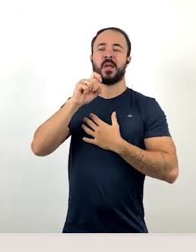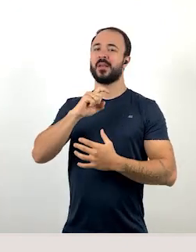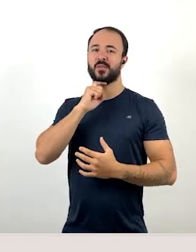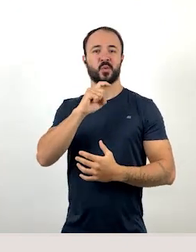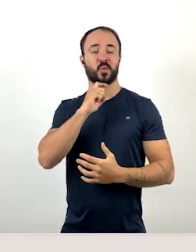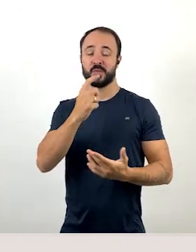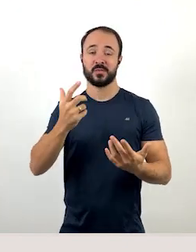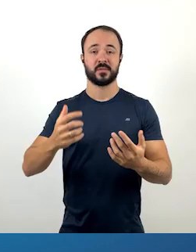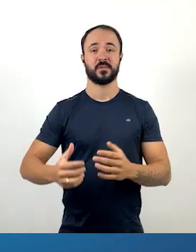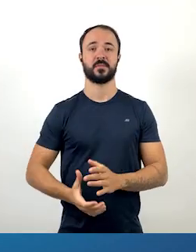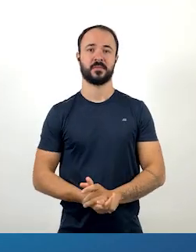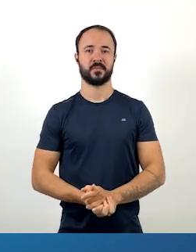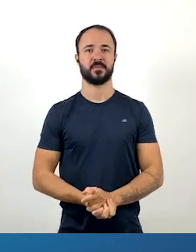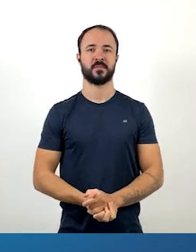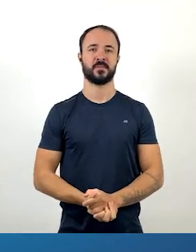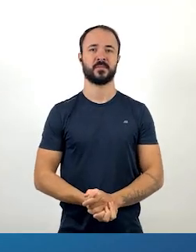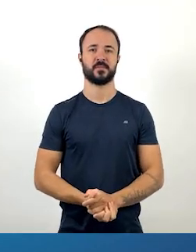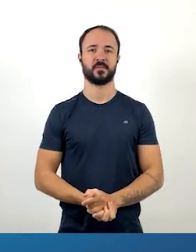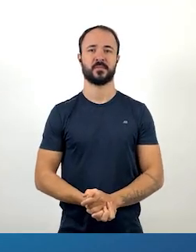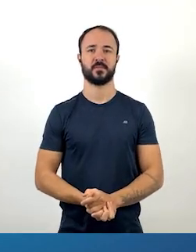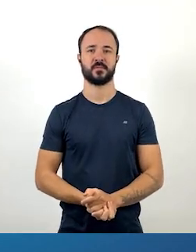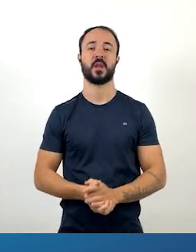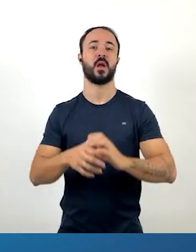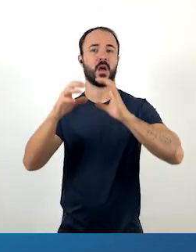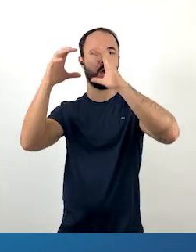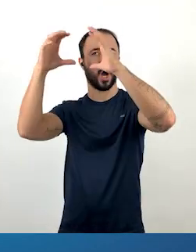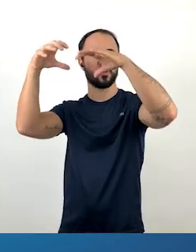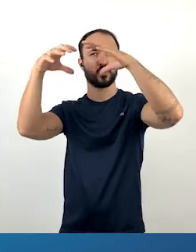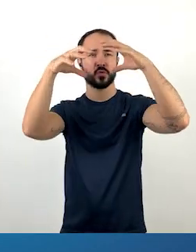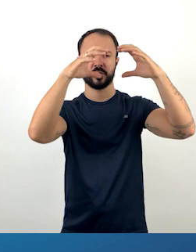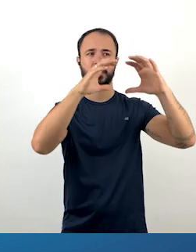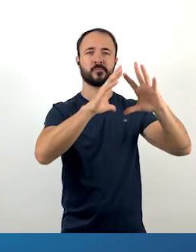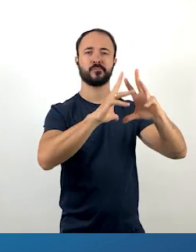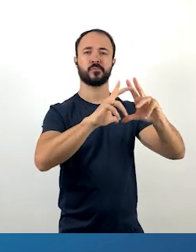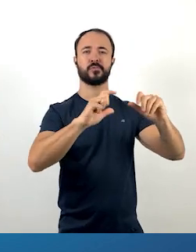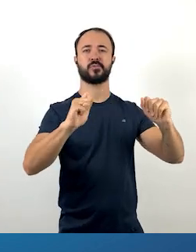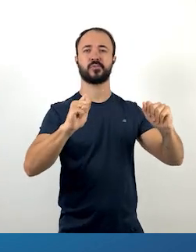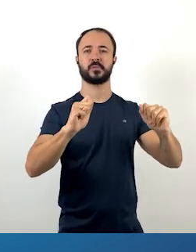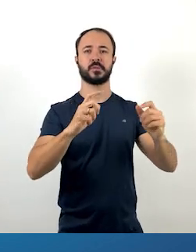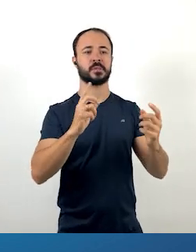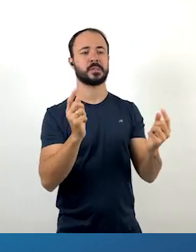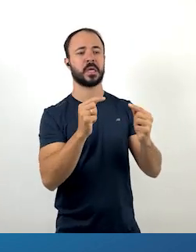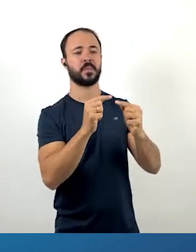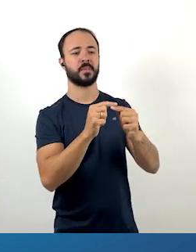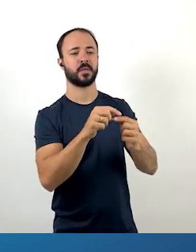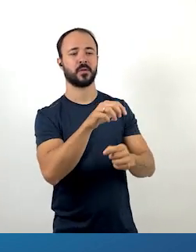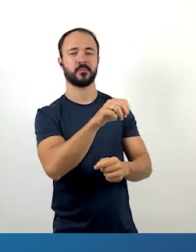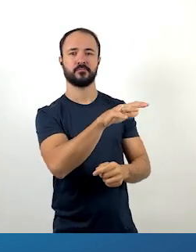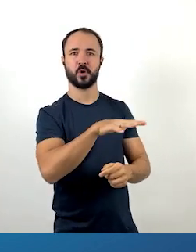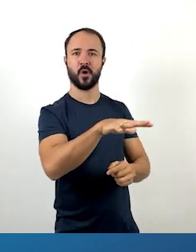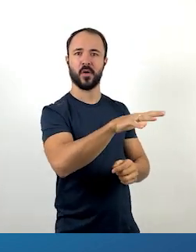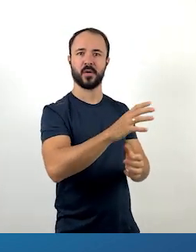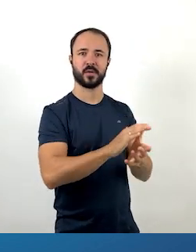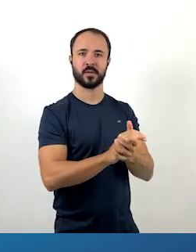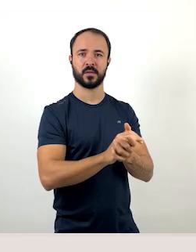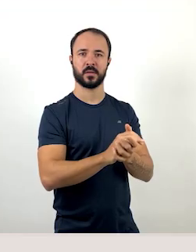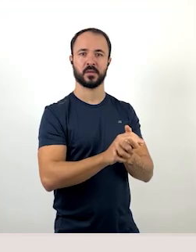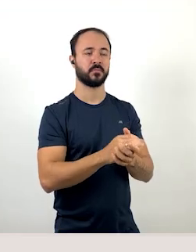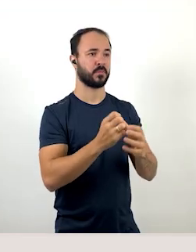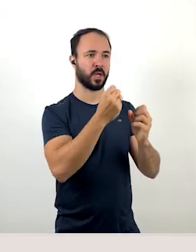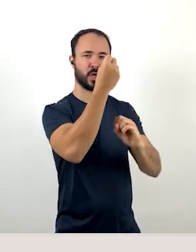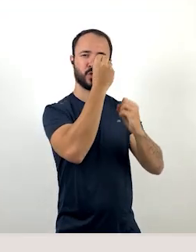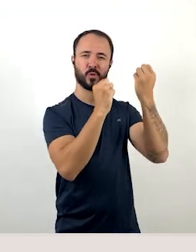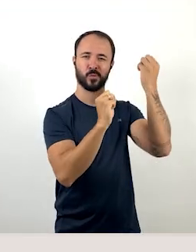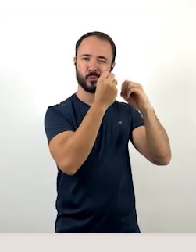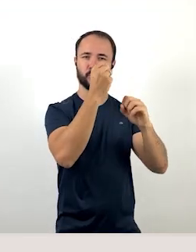dissolvido na água. As chuvas ácidas são características de zonas muito povoadas e industrializadas. A